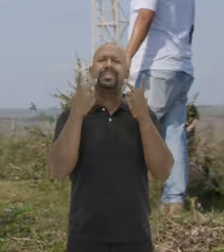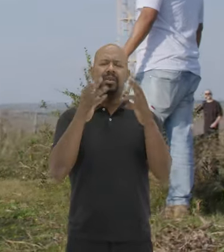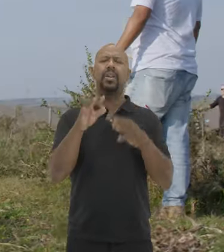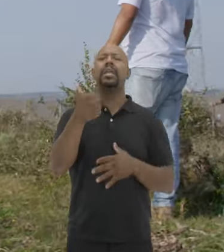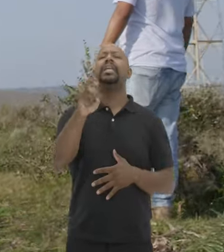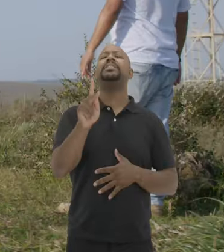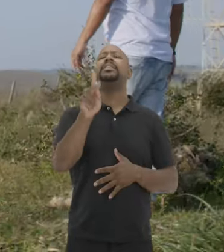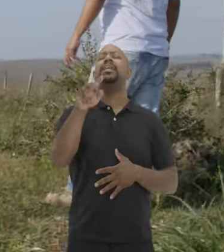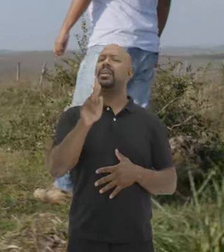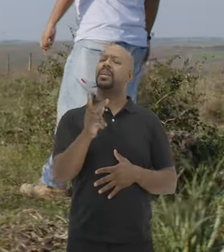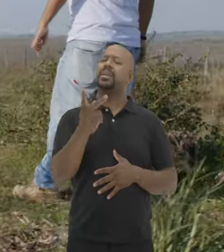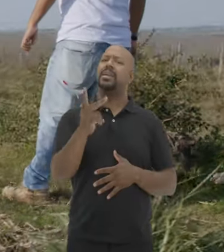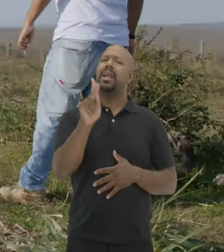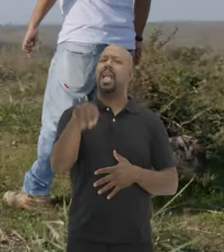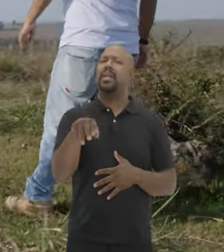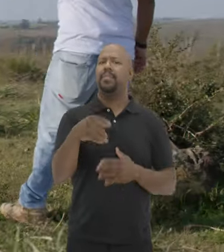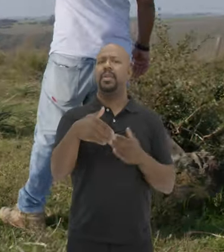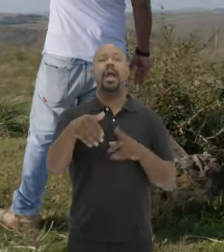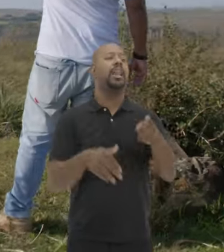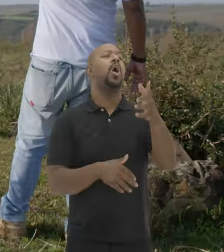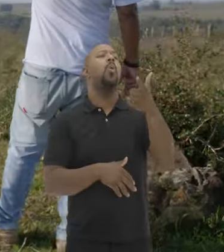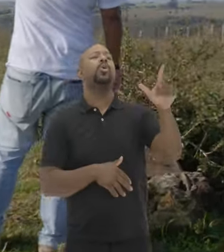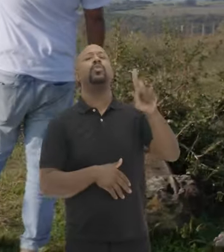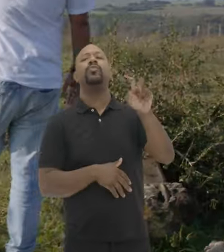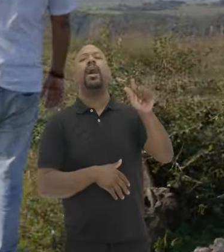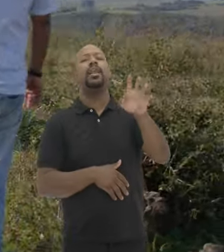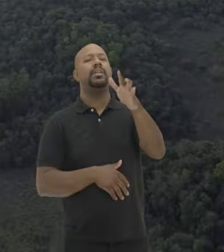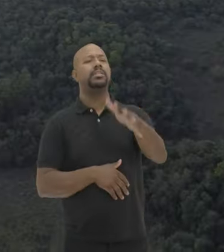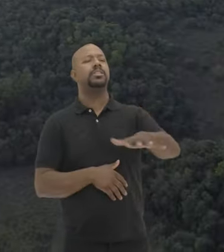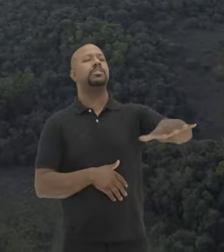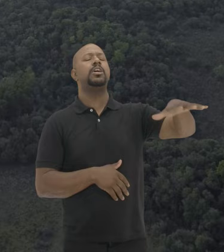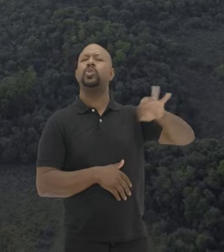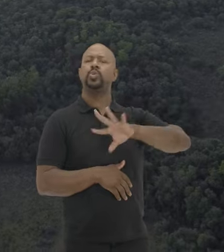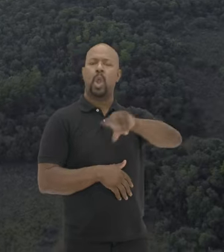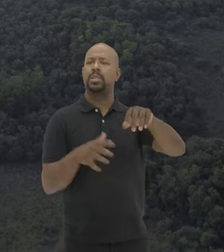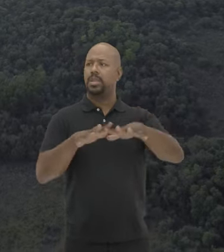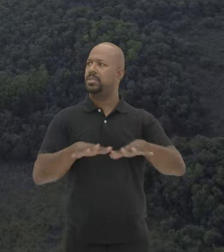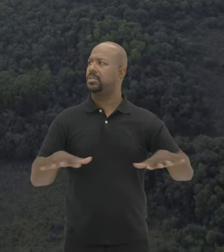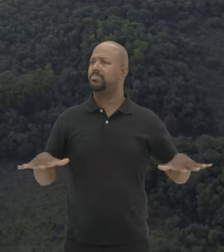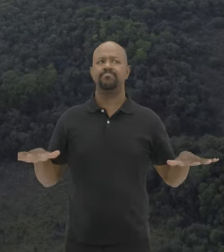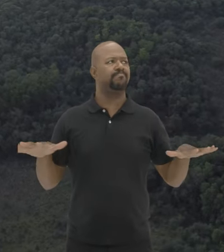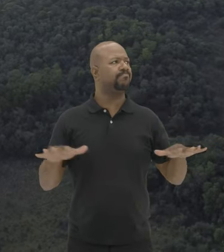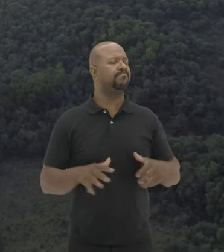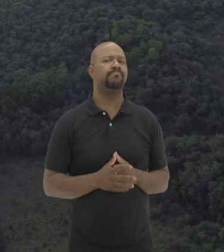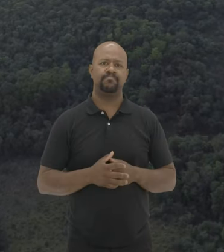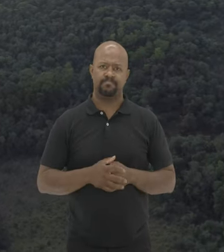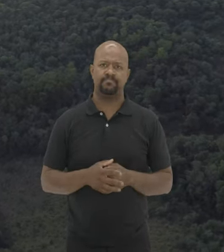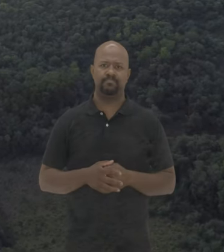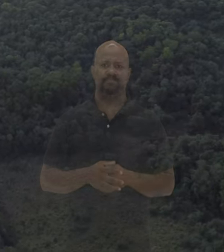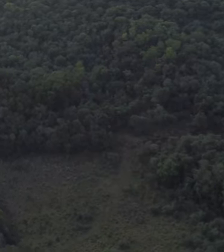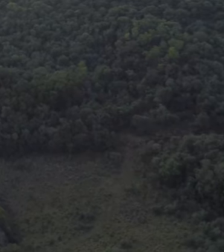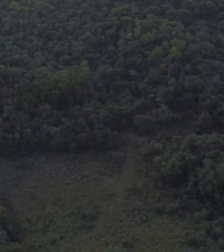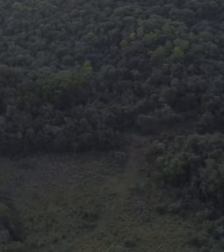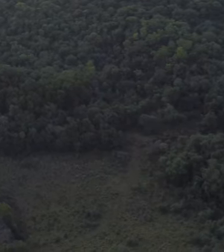tranquilamente 15 km para frente ali está o outro Vale toda a região aqui ó ele